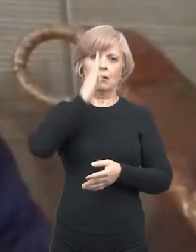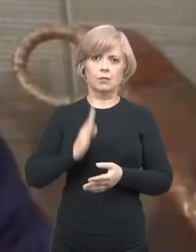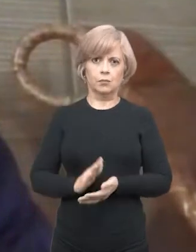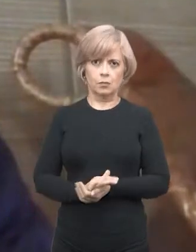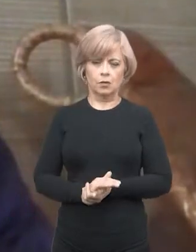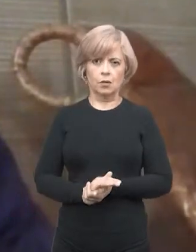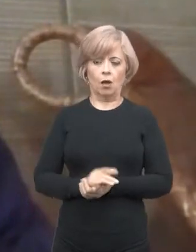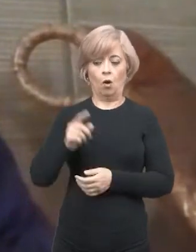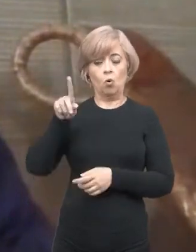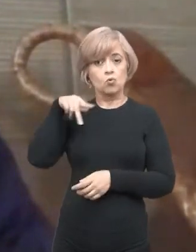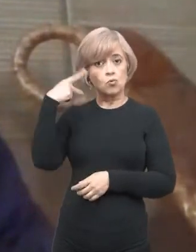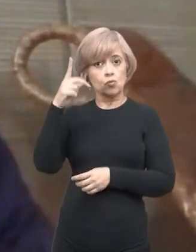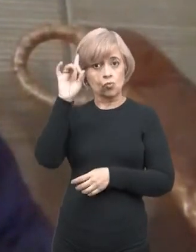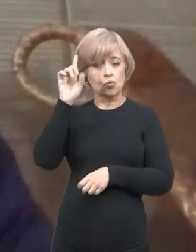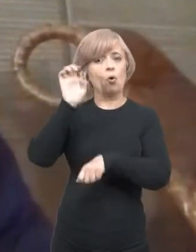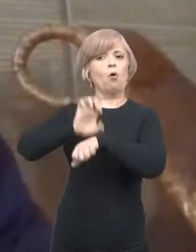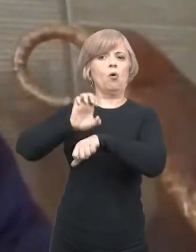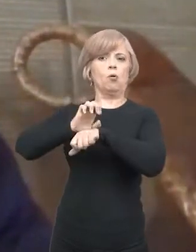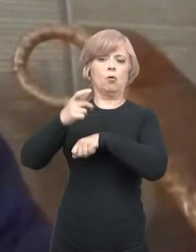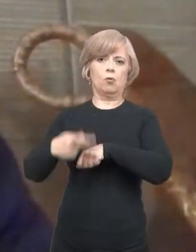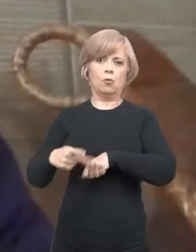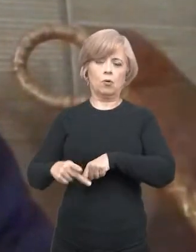prisma